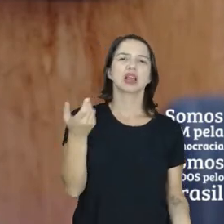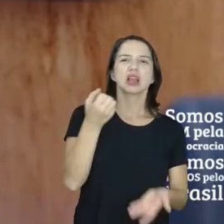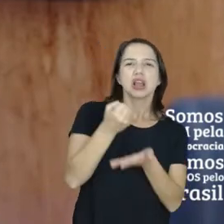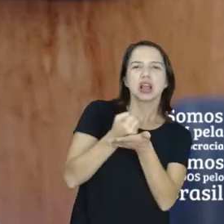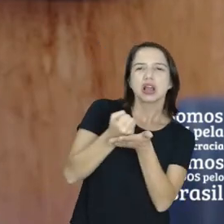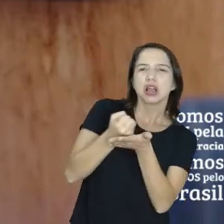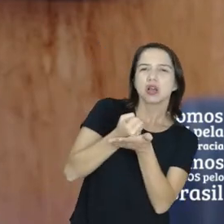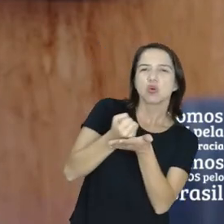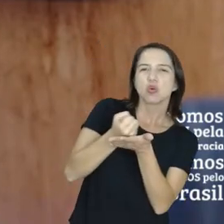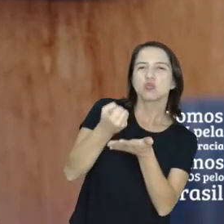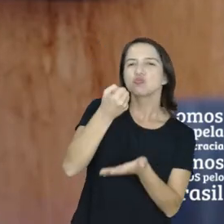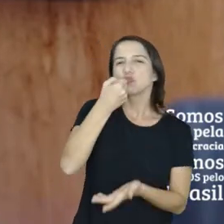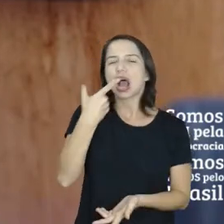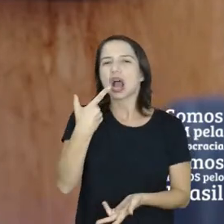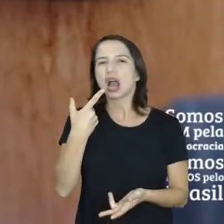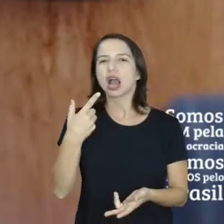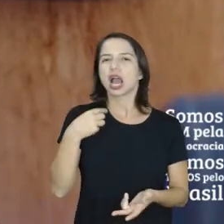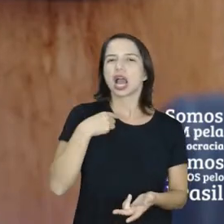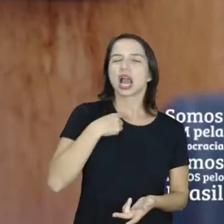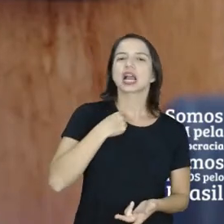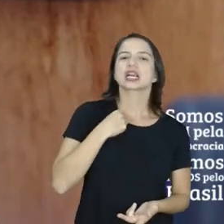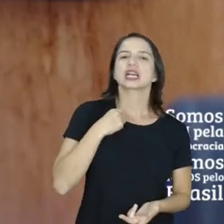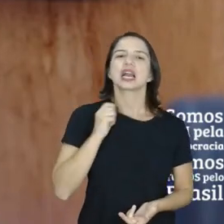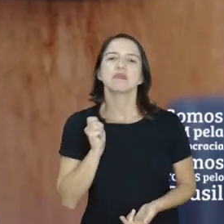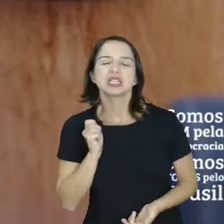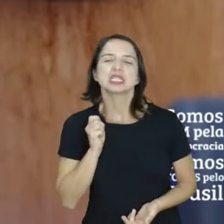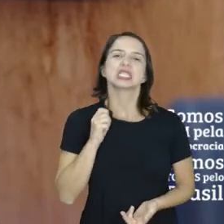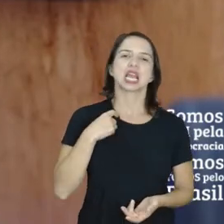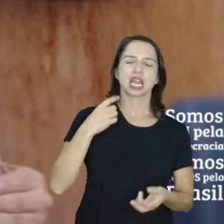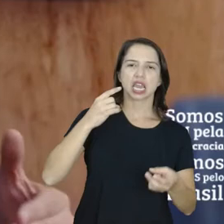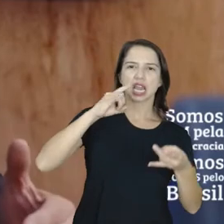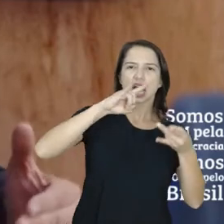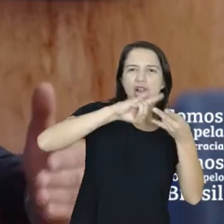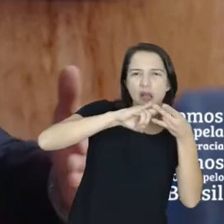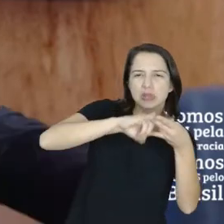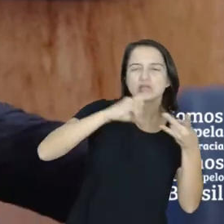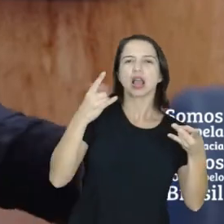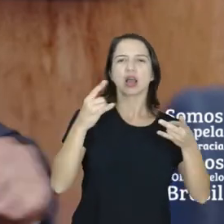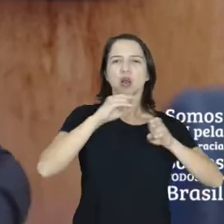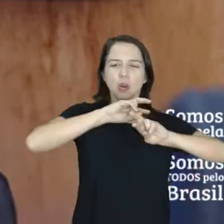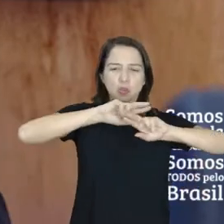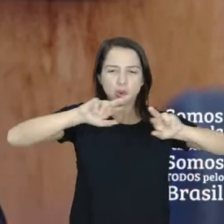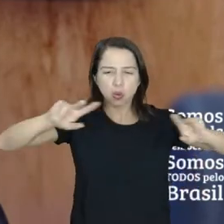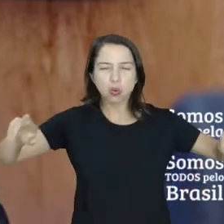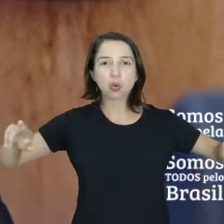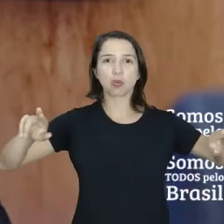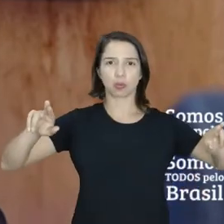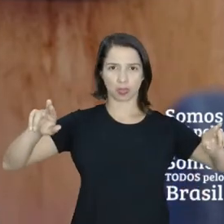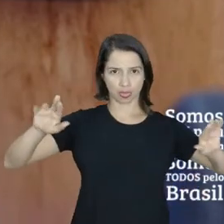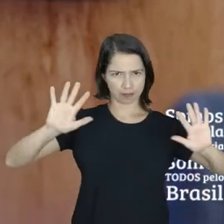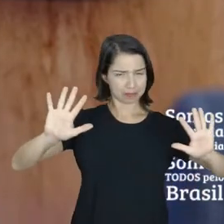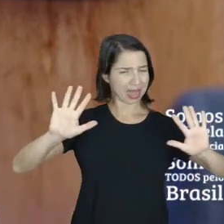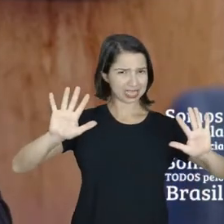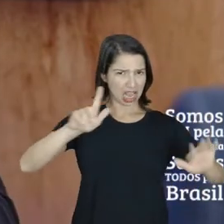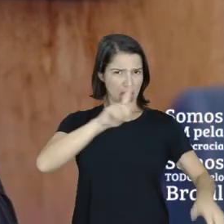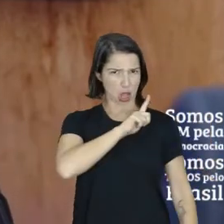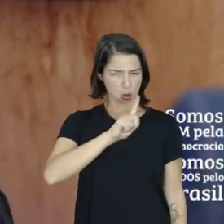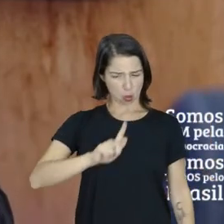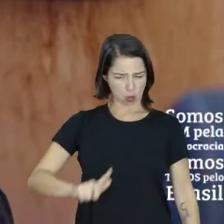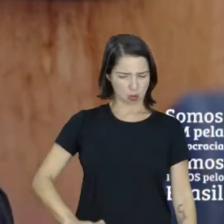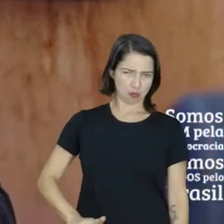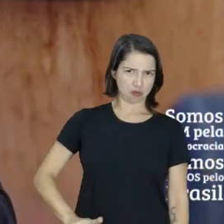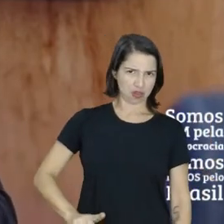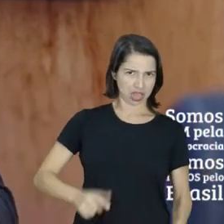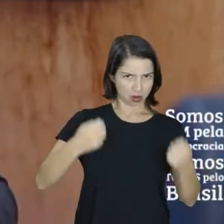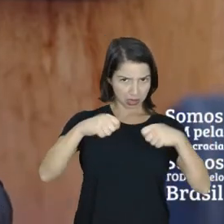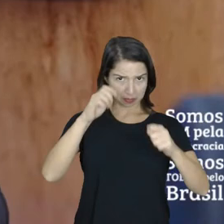há hipótese, nem é tarefa do governo isso, isso é assunto do Congresso Nacional. E não acredito que vá